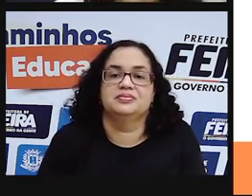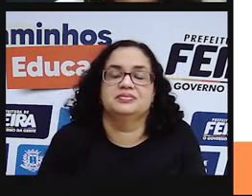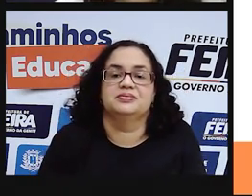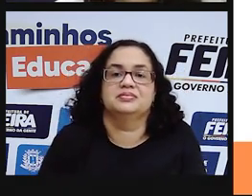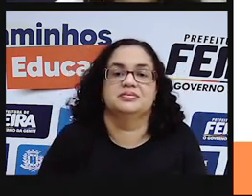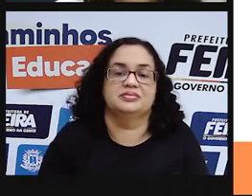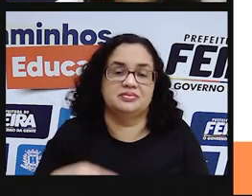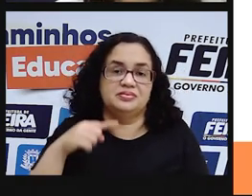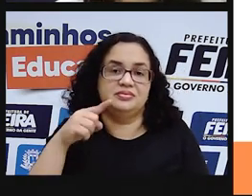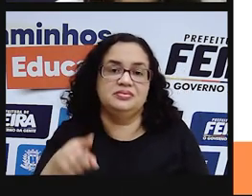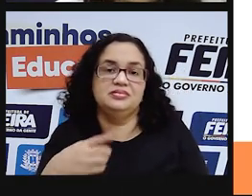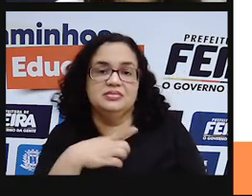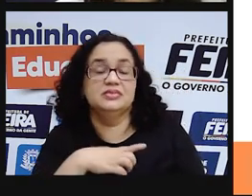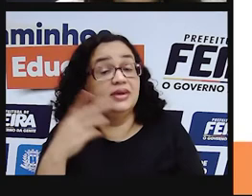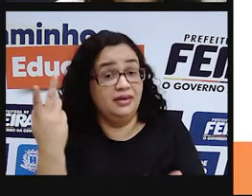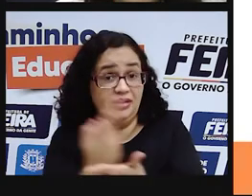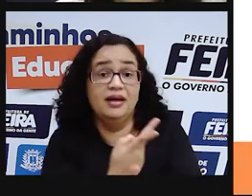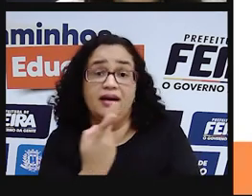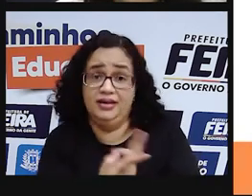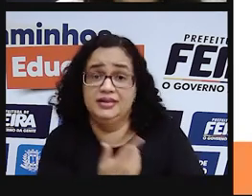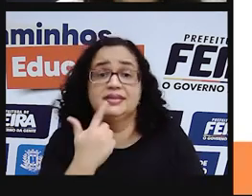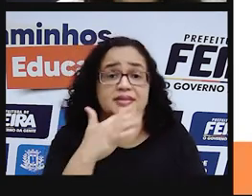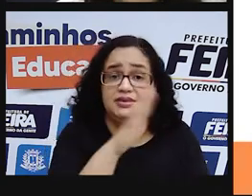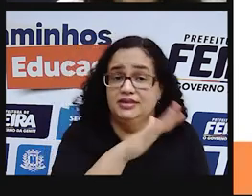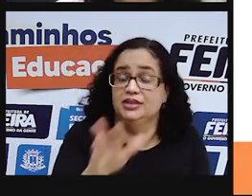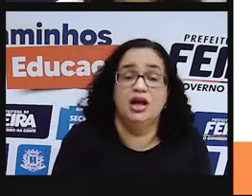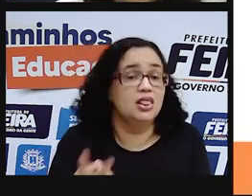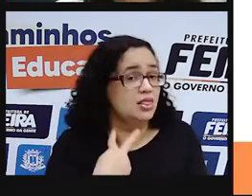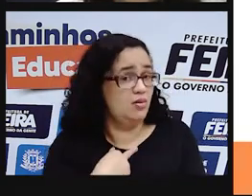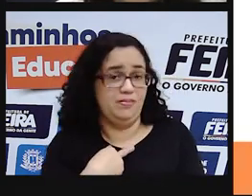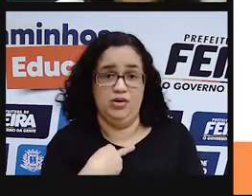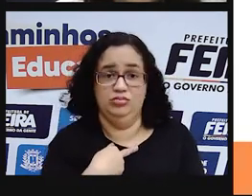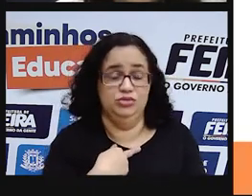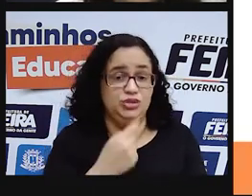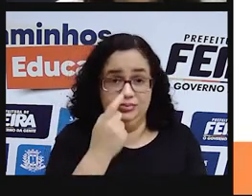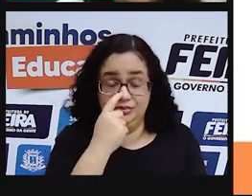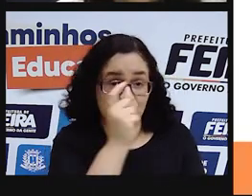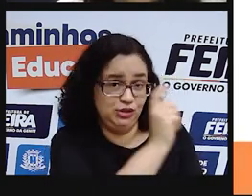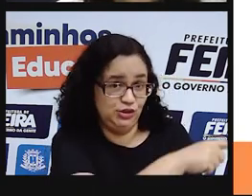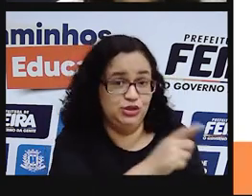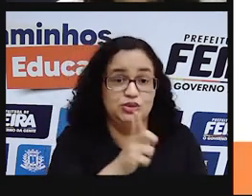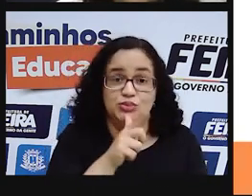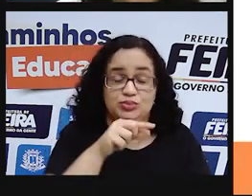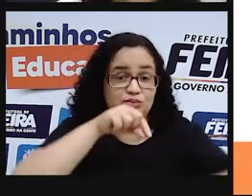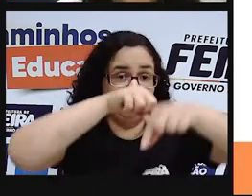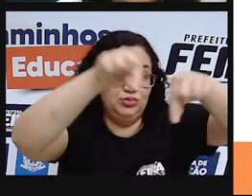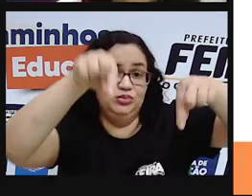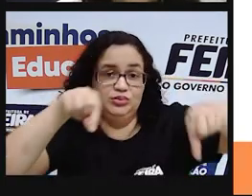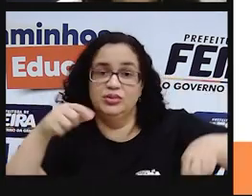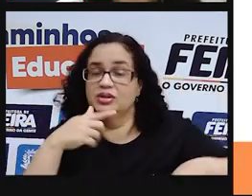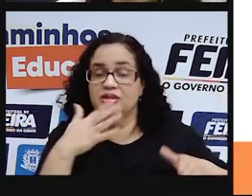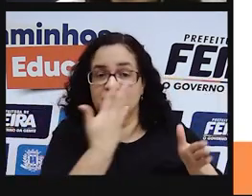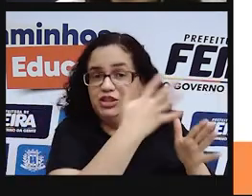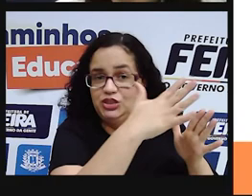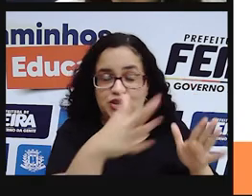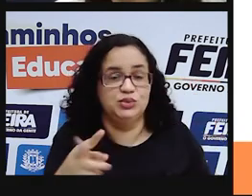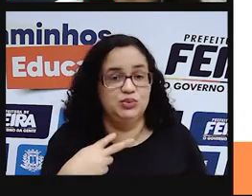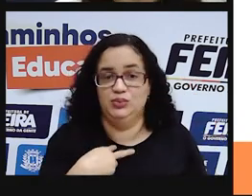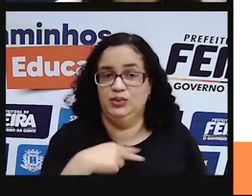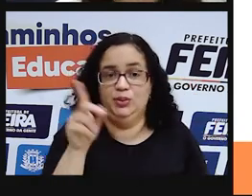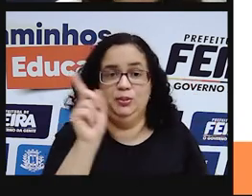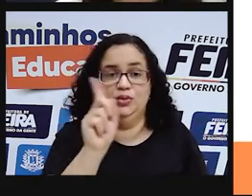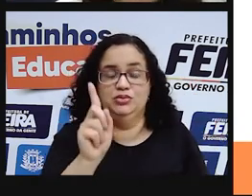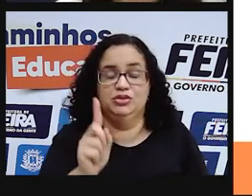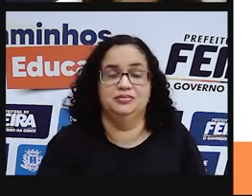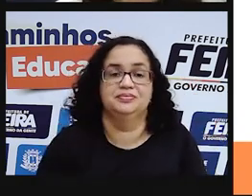as ações ação errada dessas crianças né que a gente sabe que não deve jogar lixo em Lagoa e nenhum outro